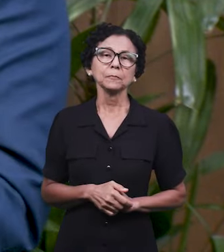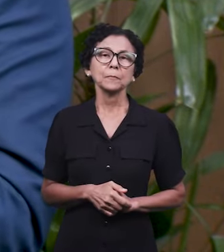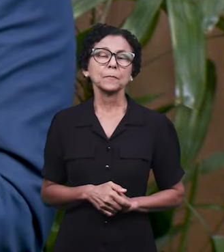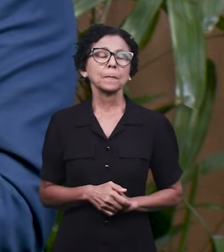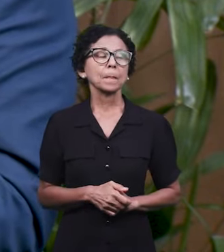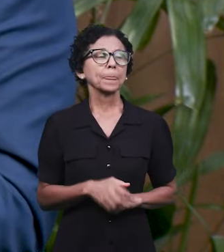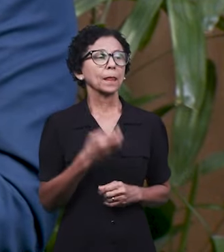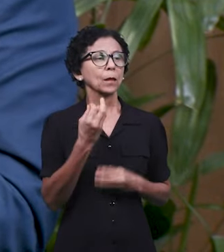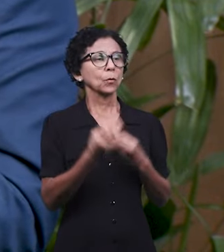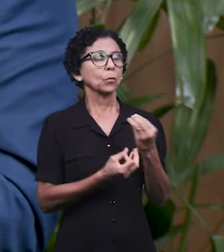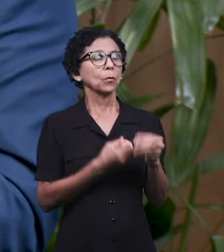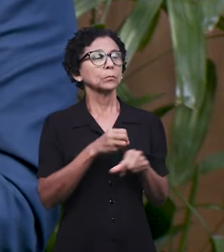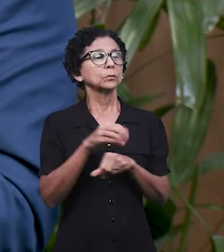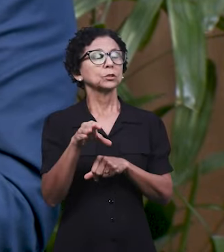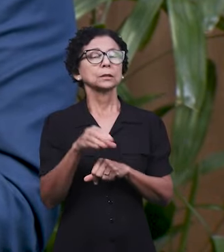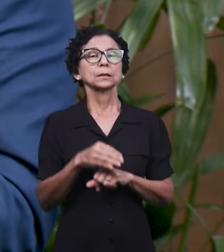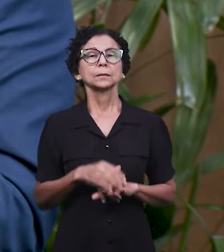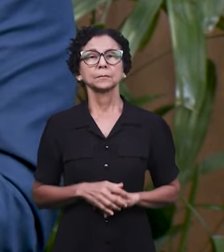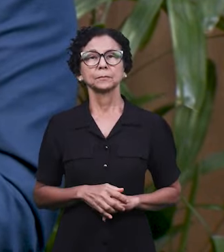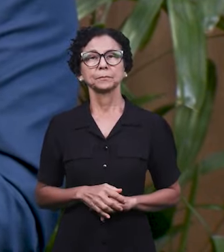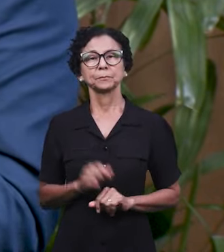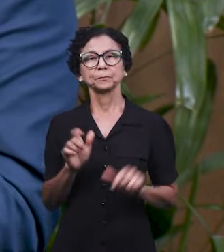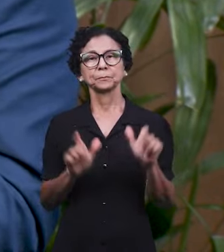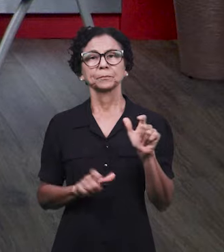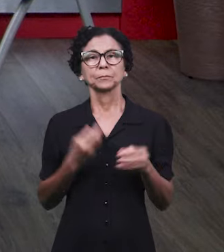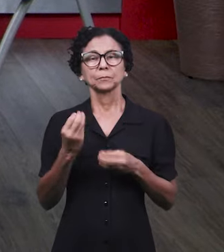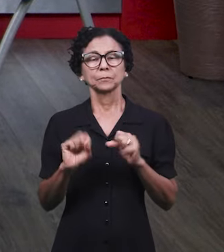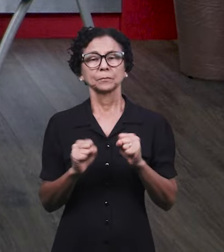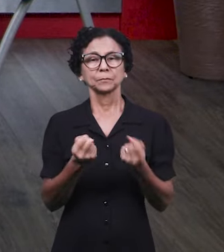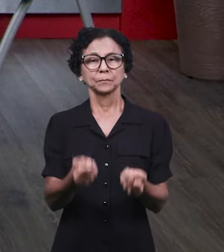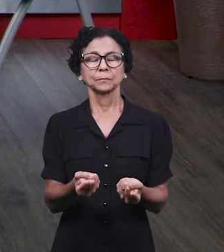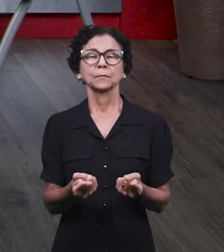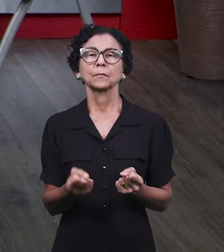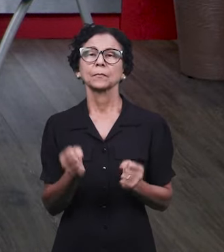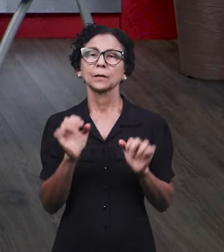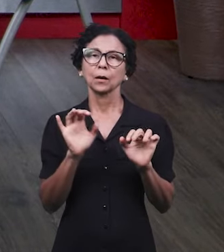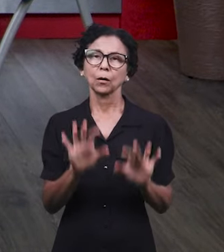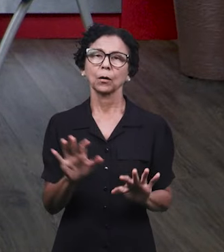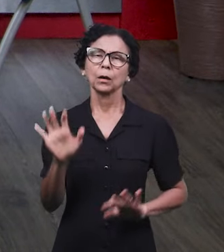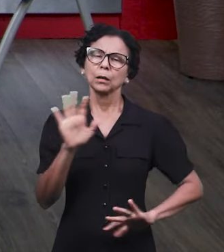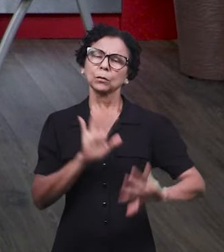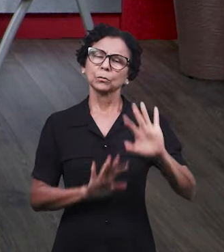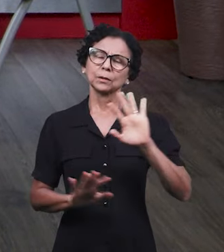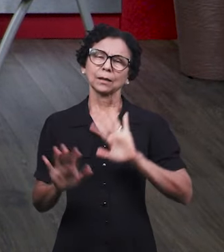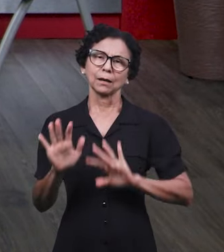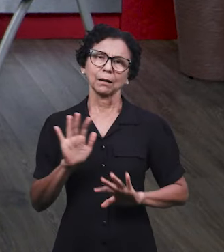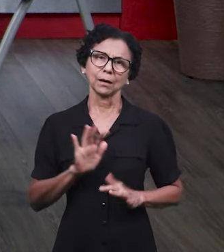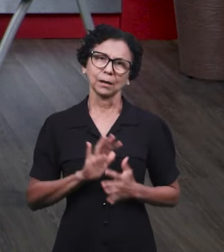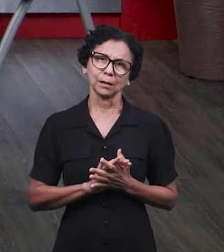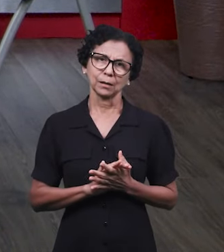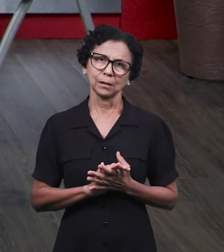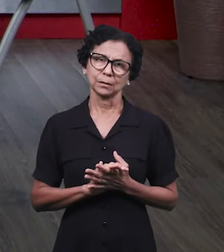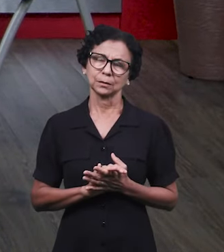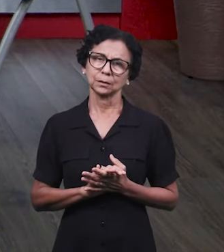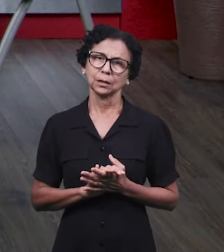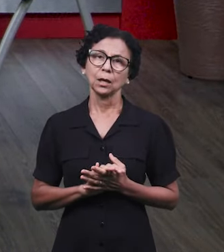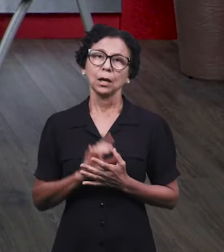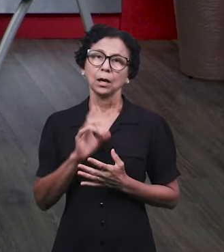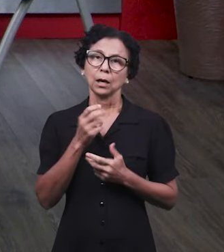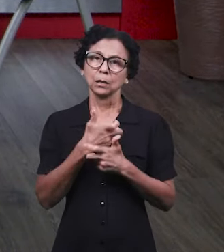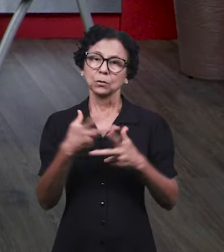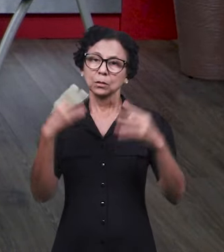eh como você orienta eh eh essas pessoas eh ter muito cuidado nessas duas vertentes com